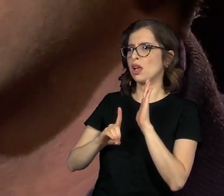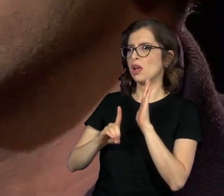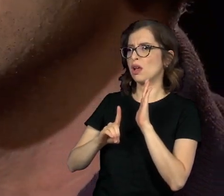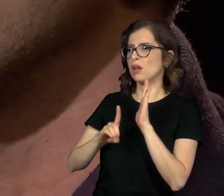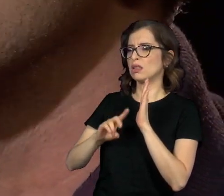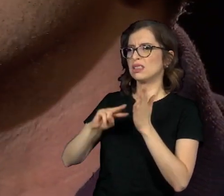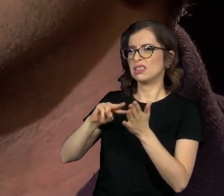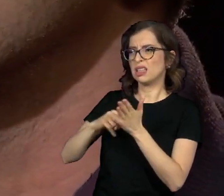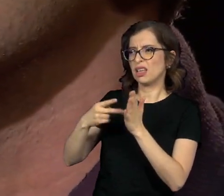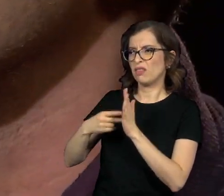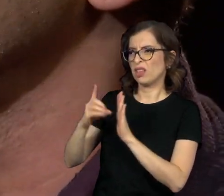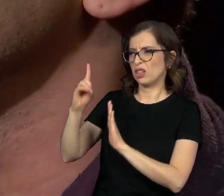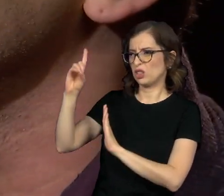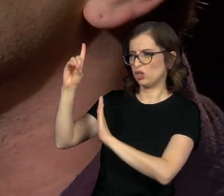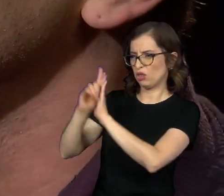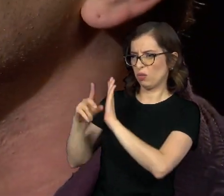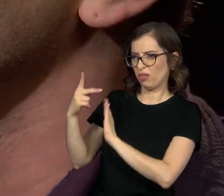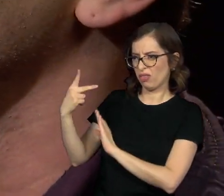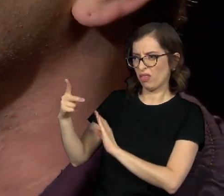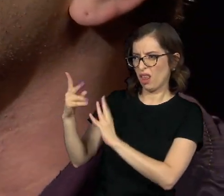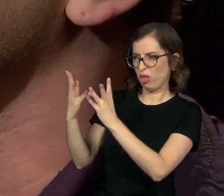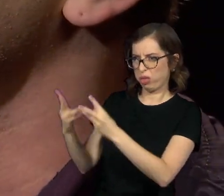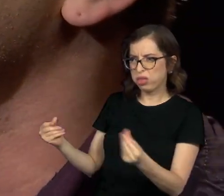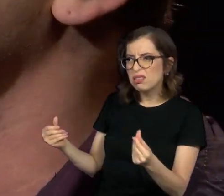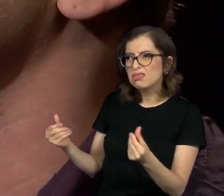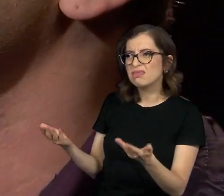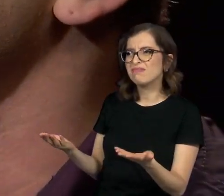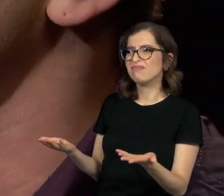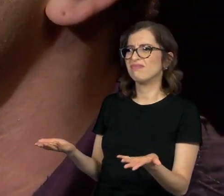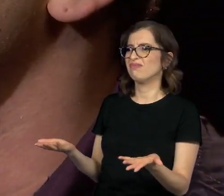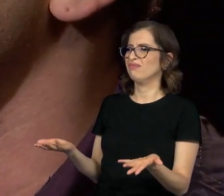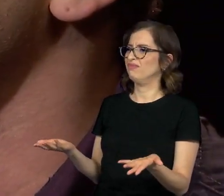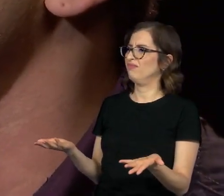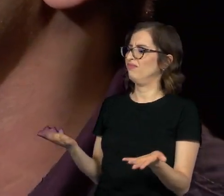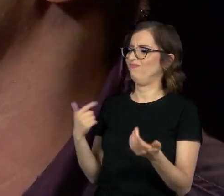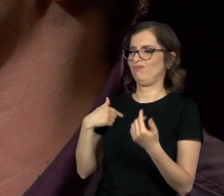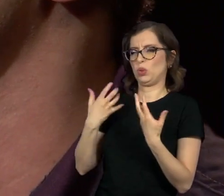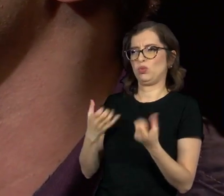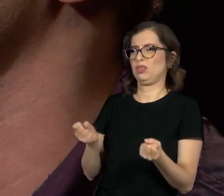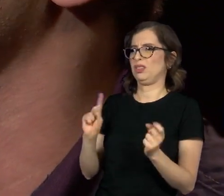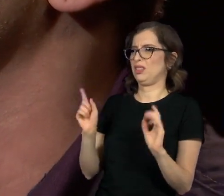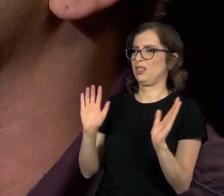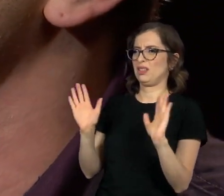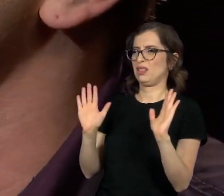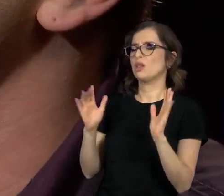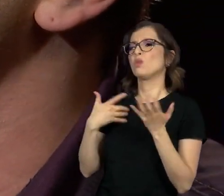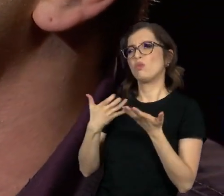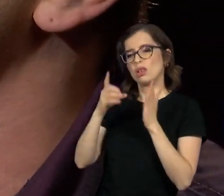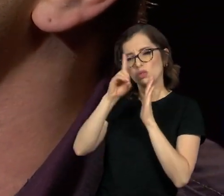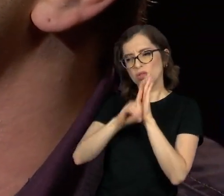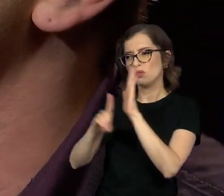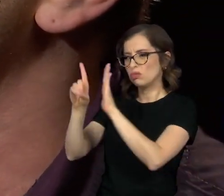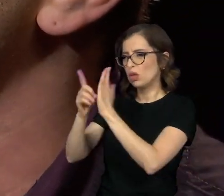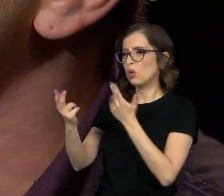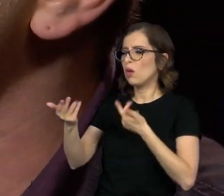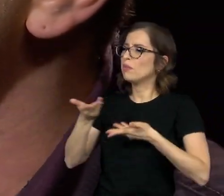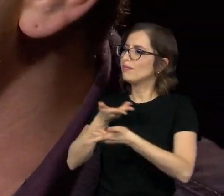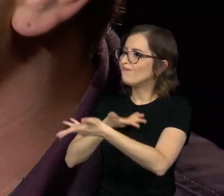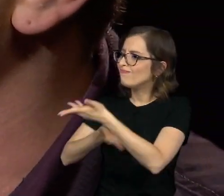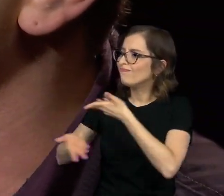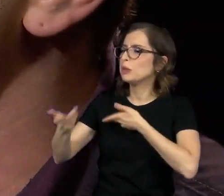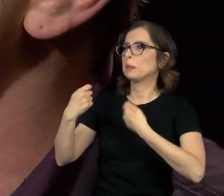outro, aí encontramos um limite para a convivência. E a gente precisa transpor tudo isso.